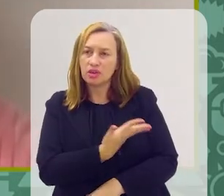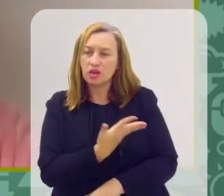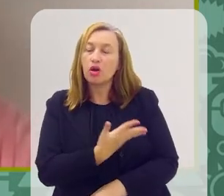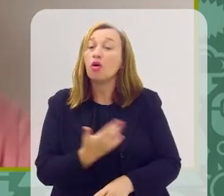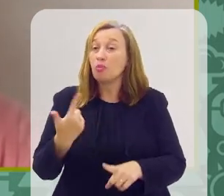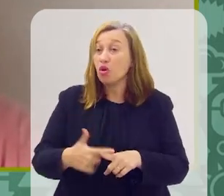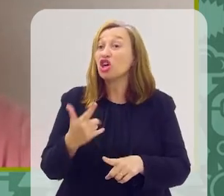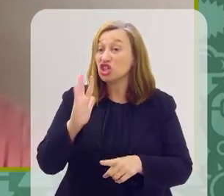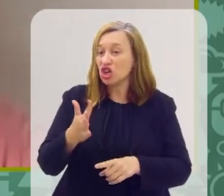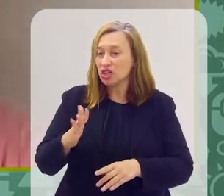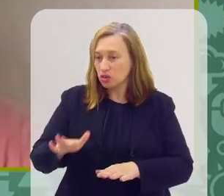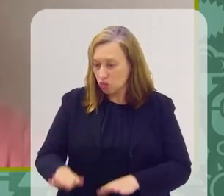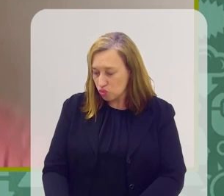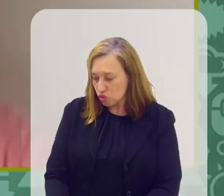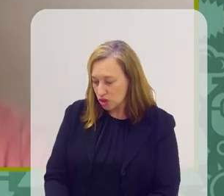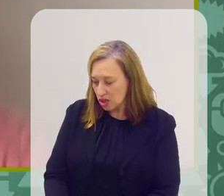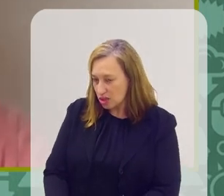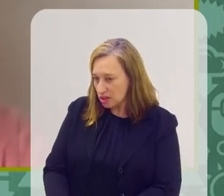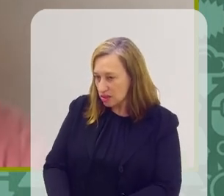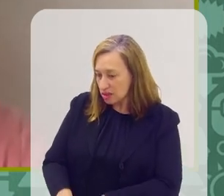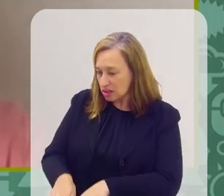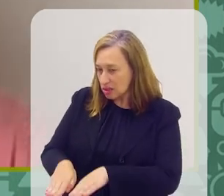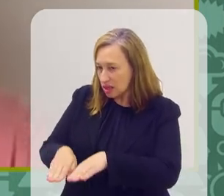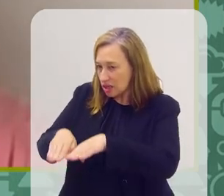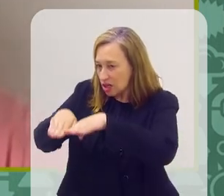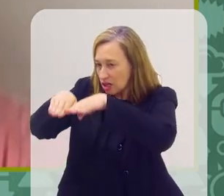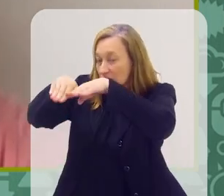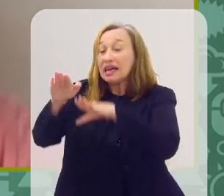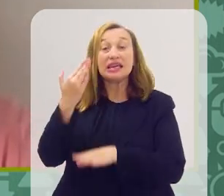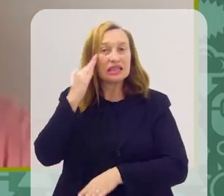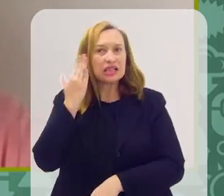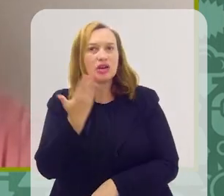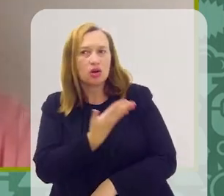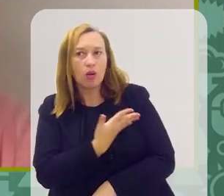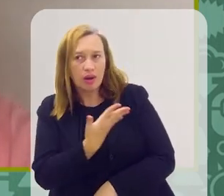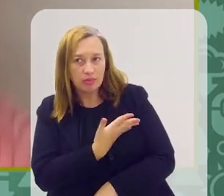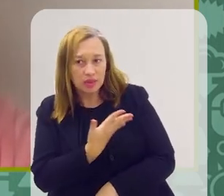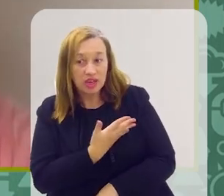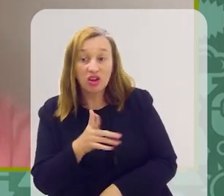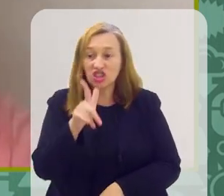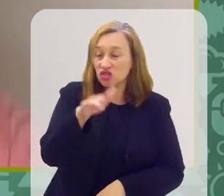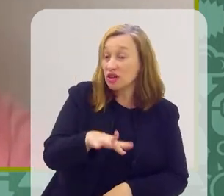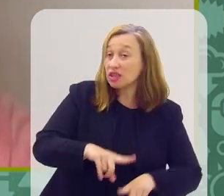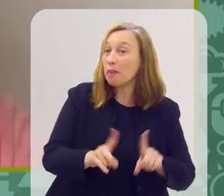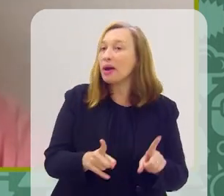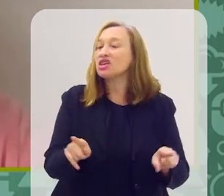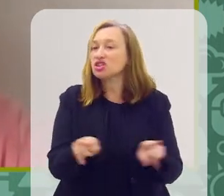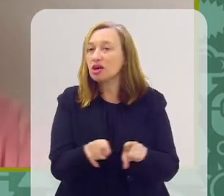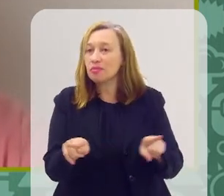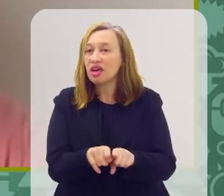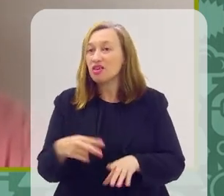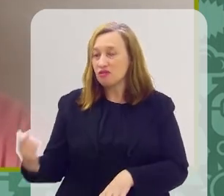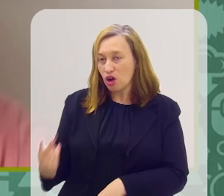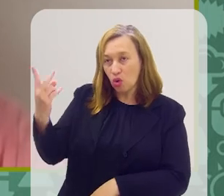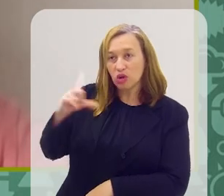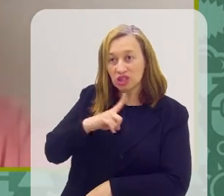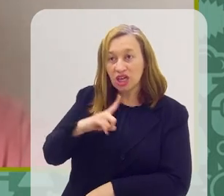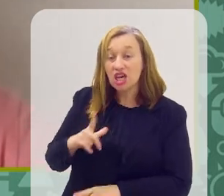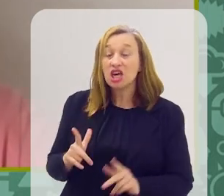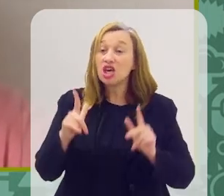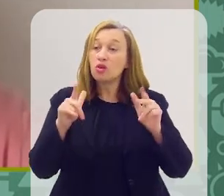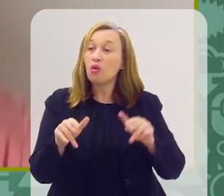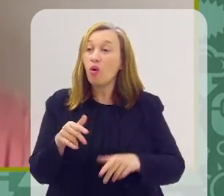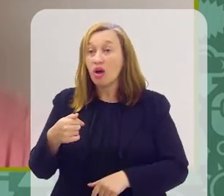elas já estão entendendo, já estão crescendo, entendendo que é importante que o coleguinha é diferente dela, mas ele também tem o seu